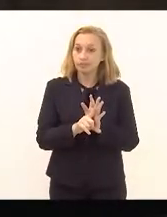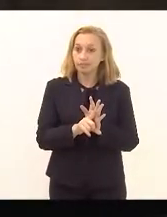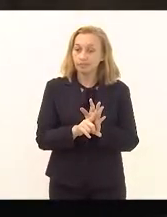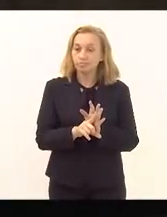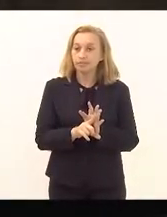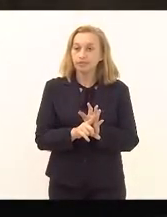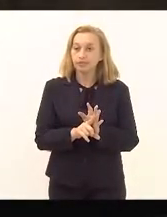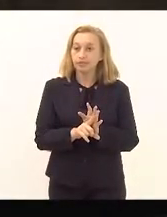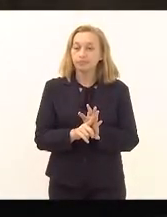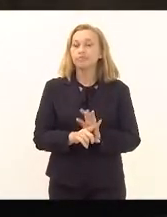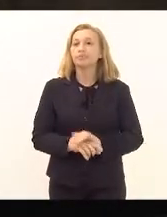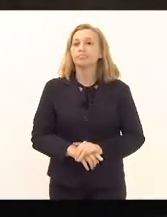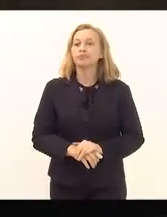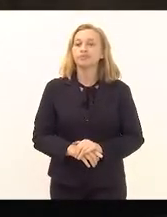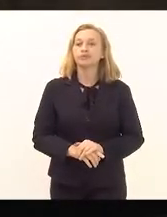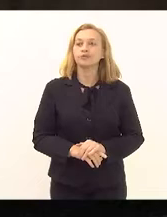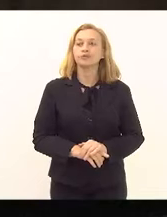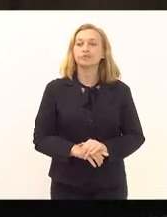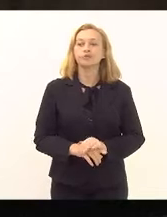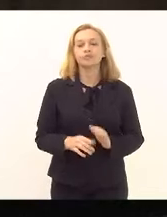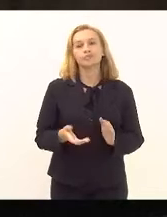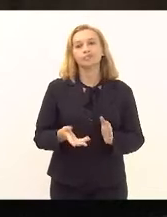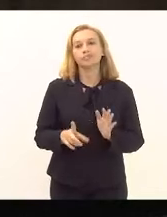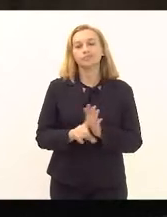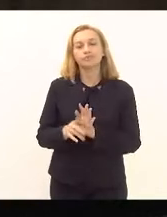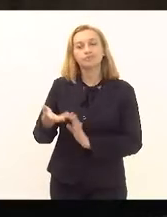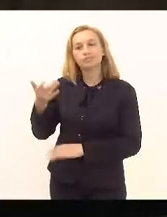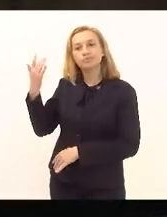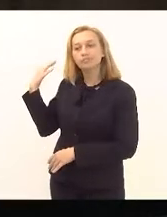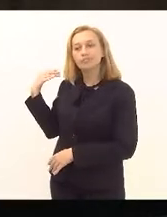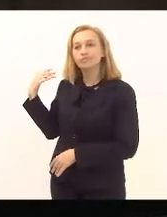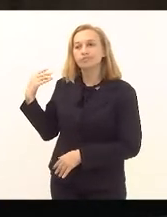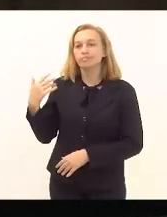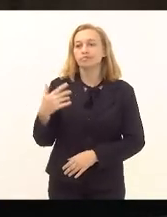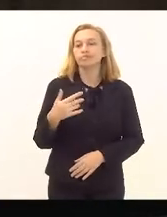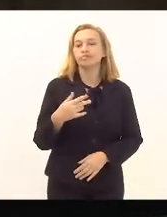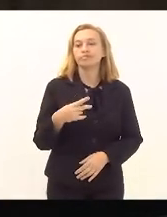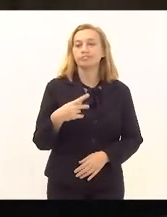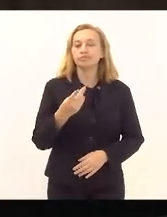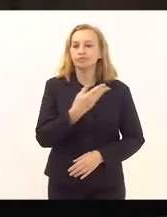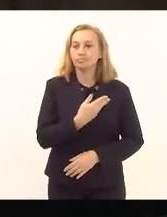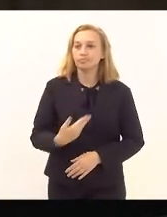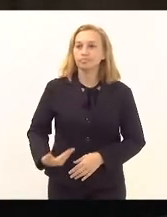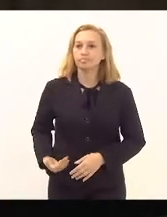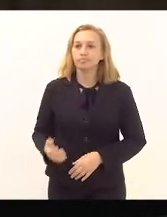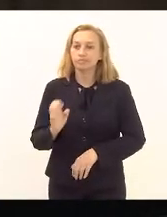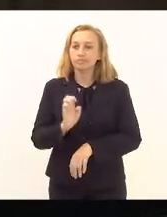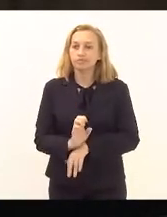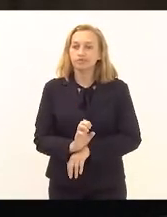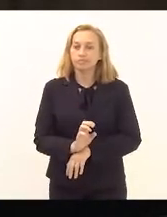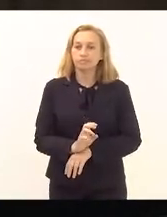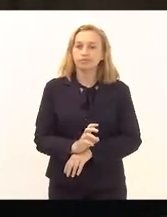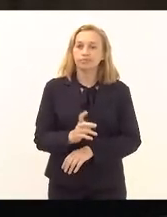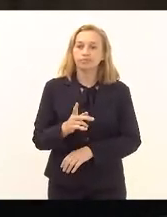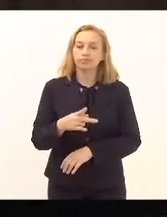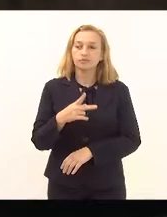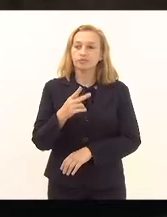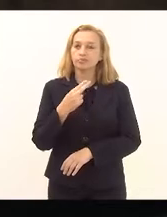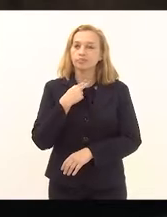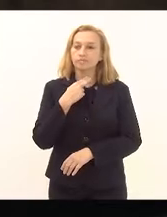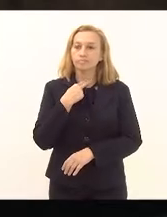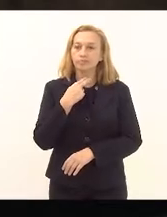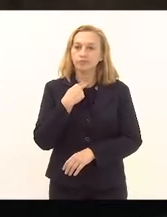entrou na legislatura passada e foi alegado pelo governo do Estado que não poderia essa lei